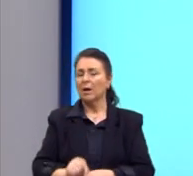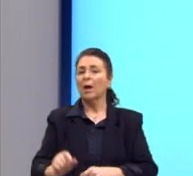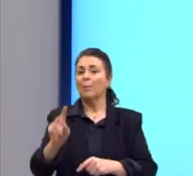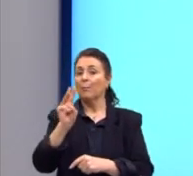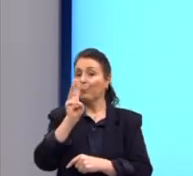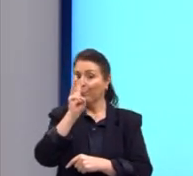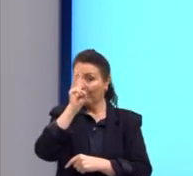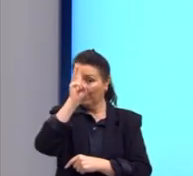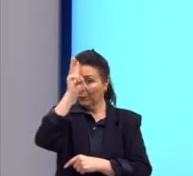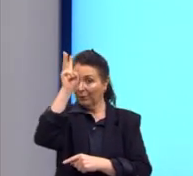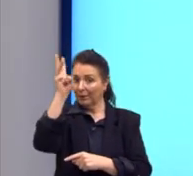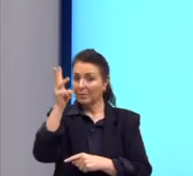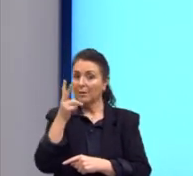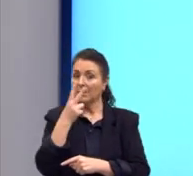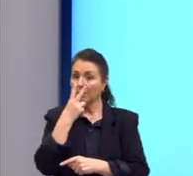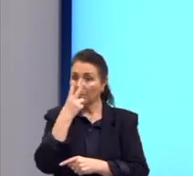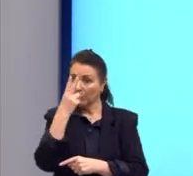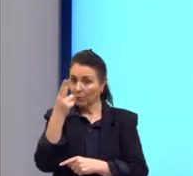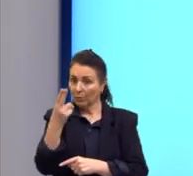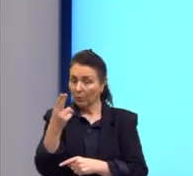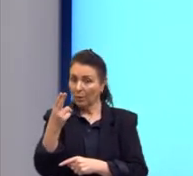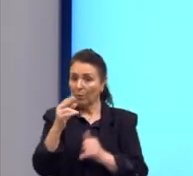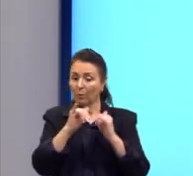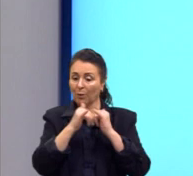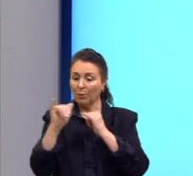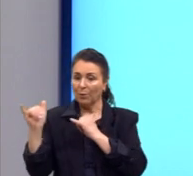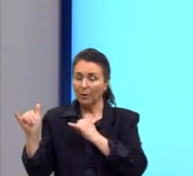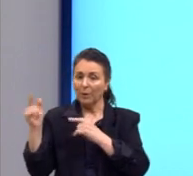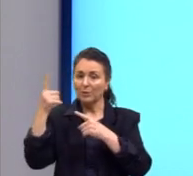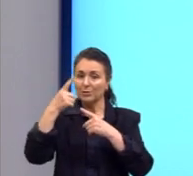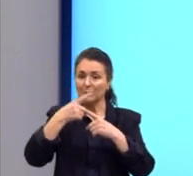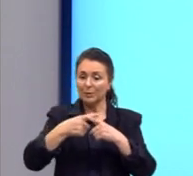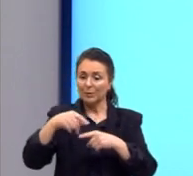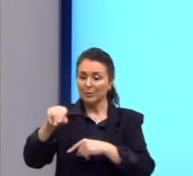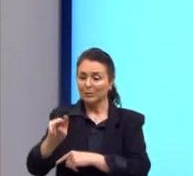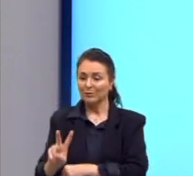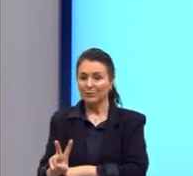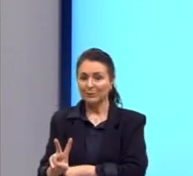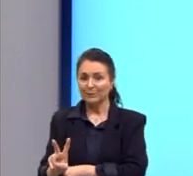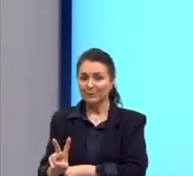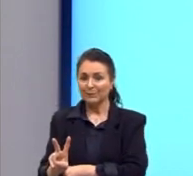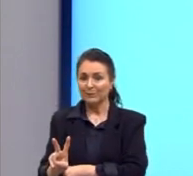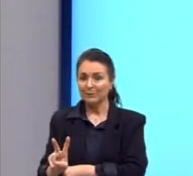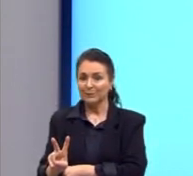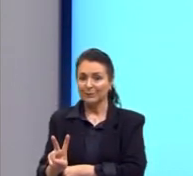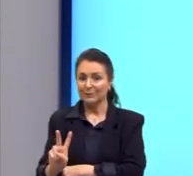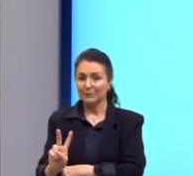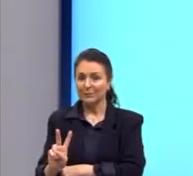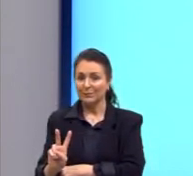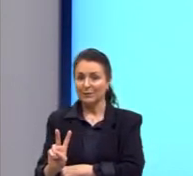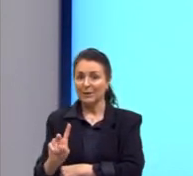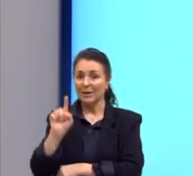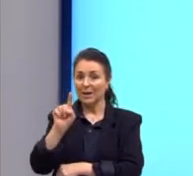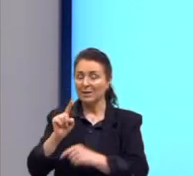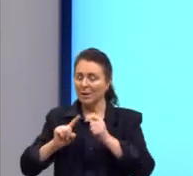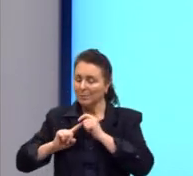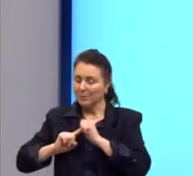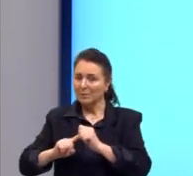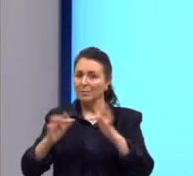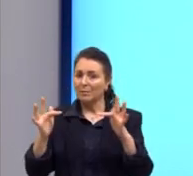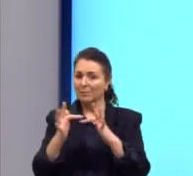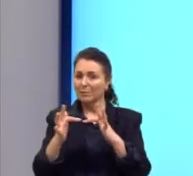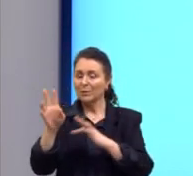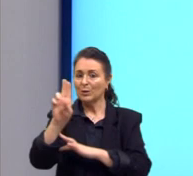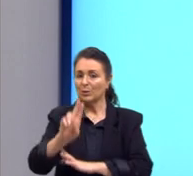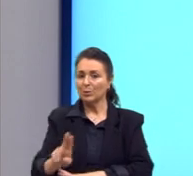potência é igual a corrente x ver e essa que é principal forma que a